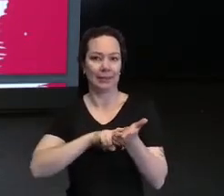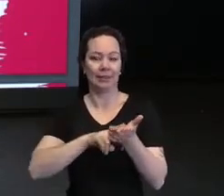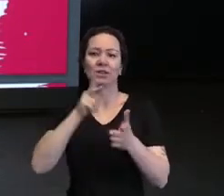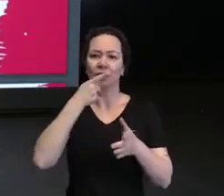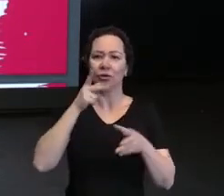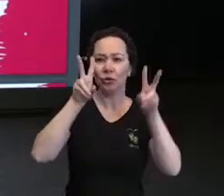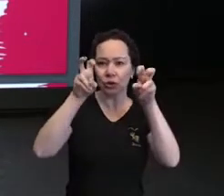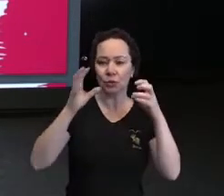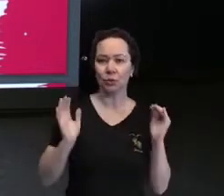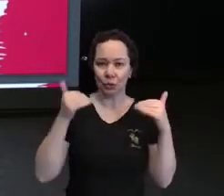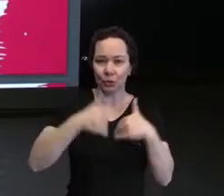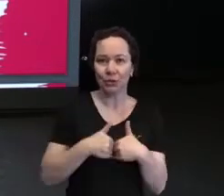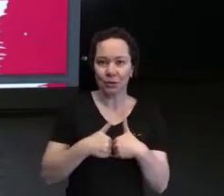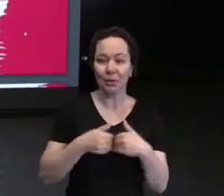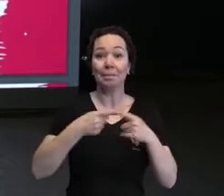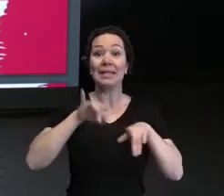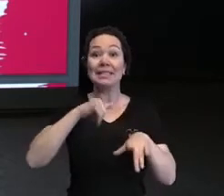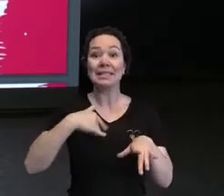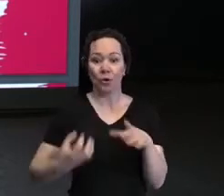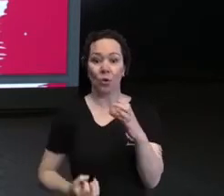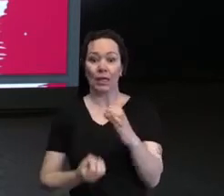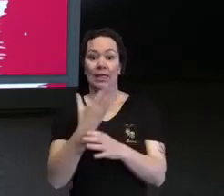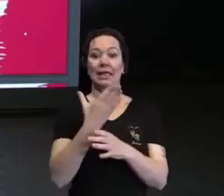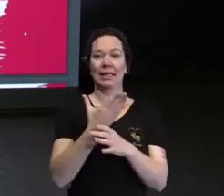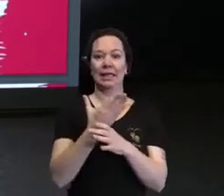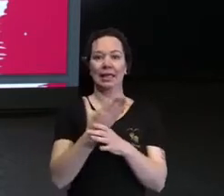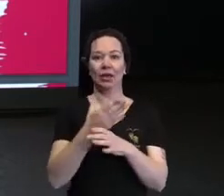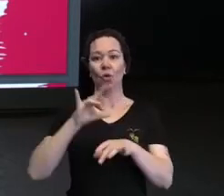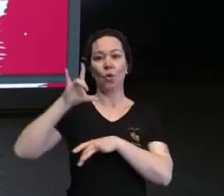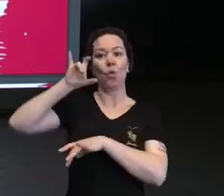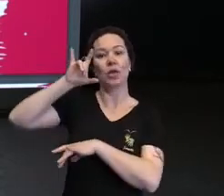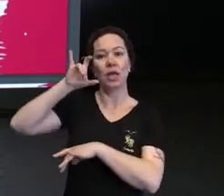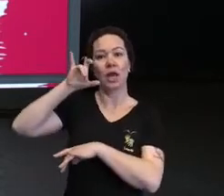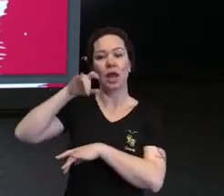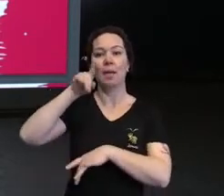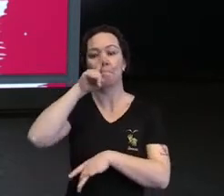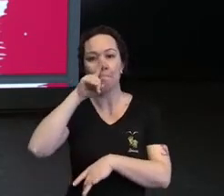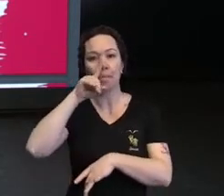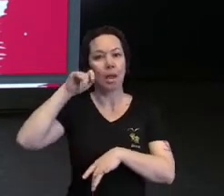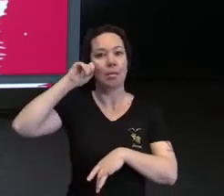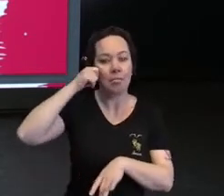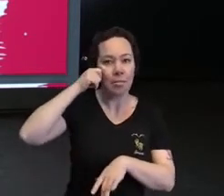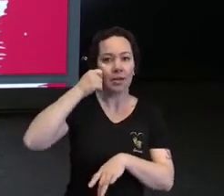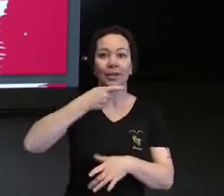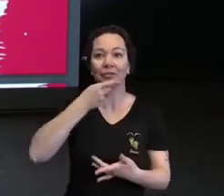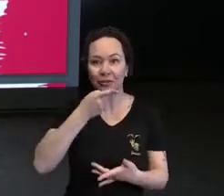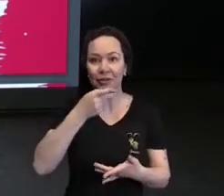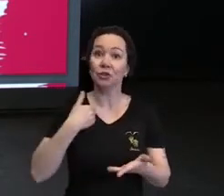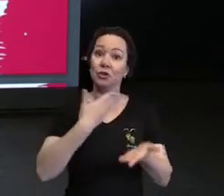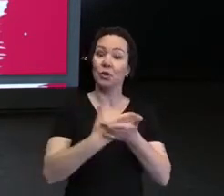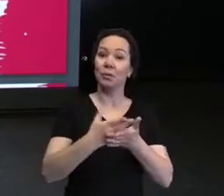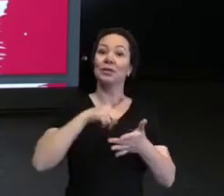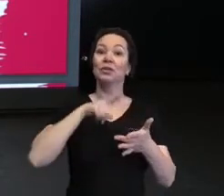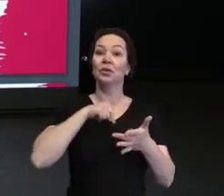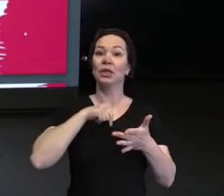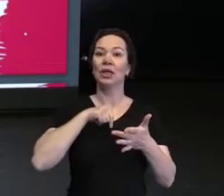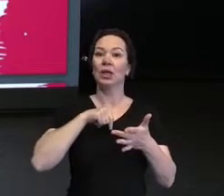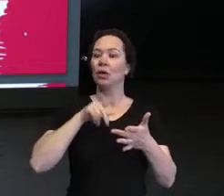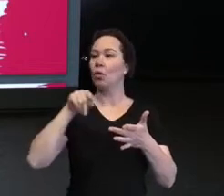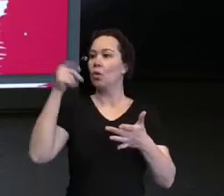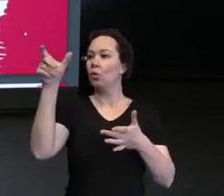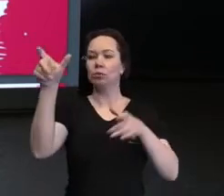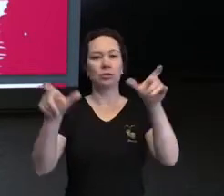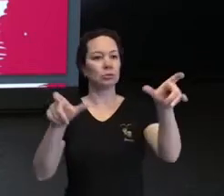falando de autismo Mas a partir do momento em que eu crio uma mãe prepara o que você tá falando eu começo aí receber outros relatos